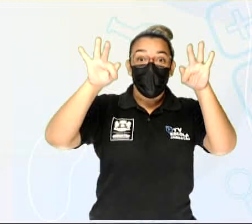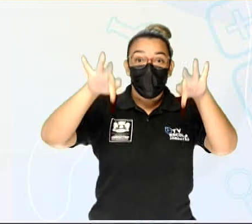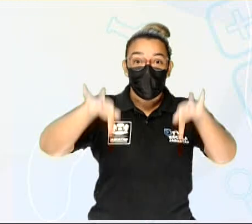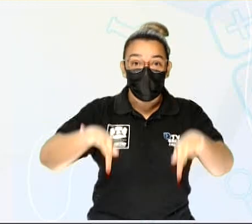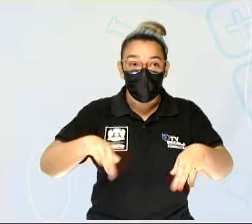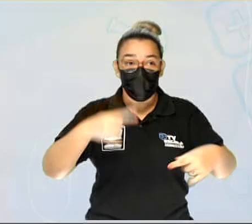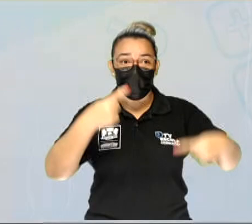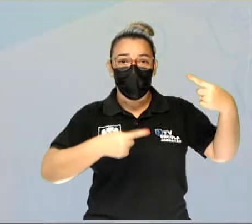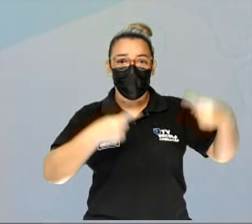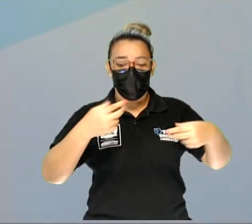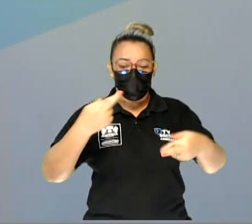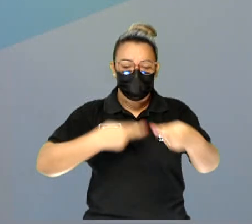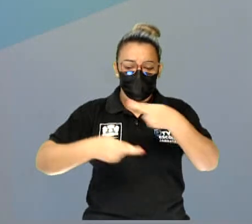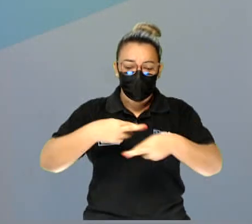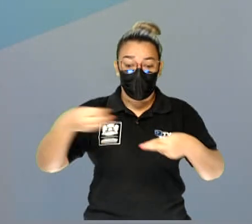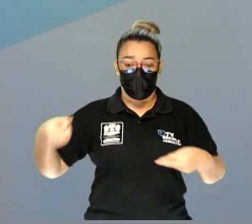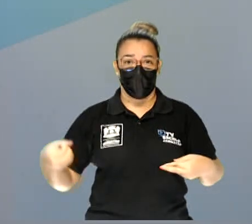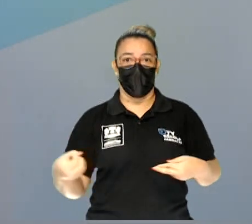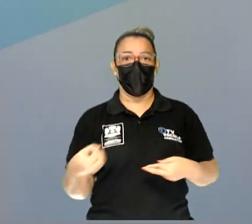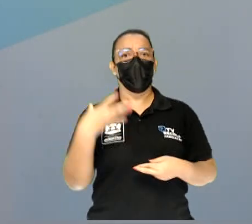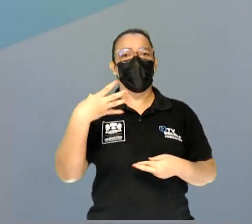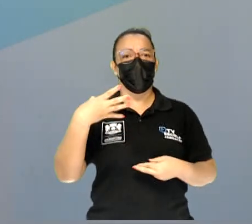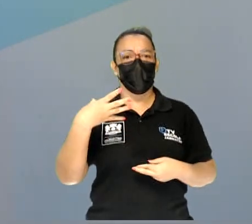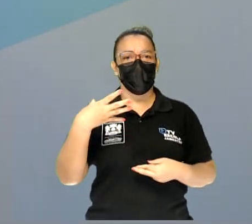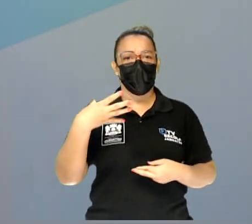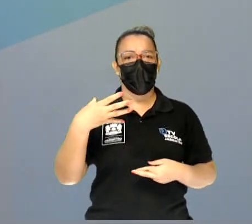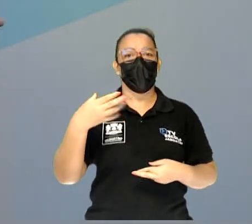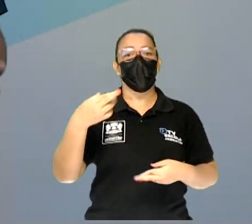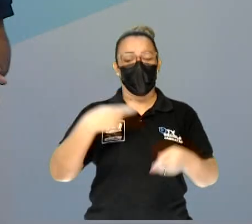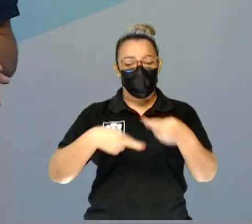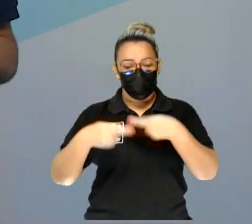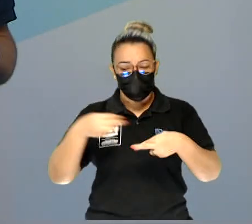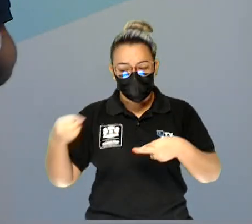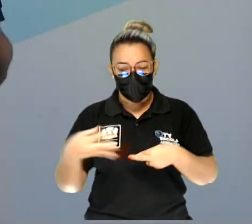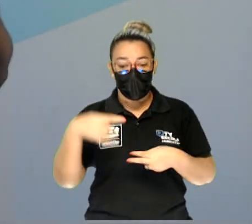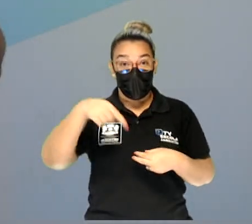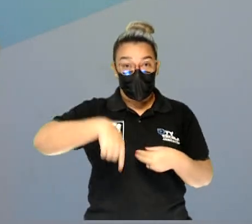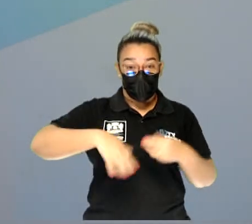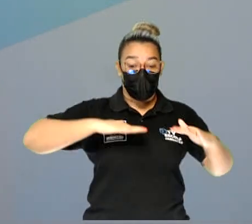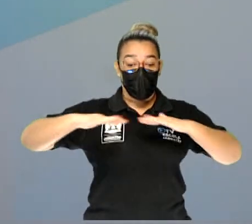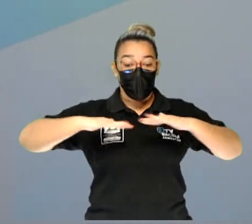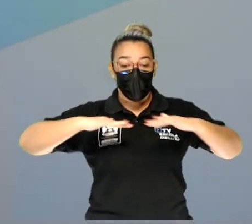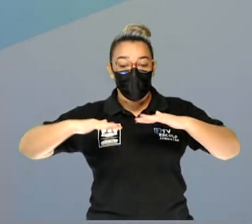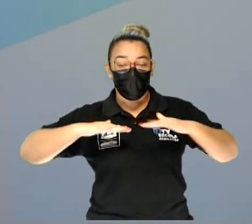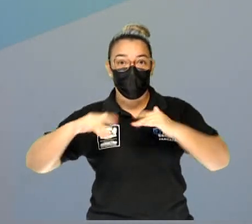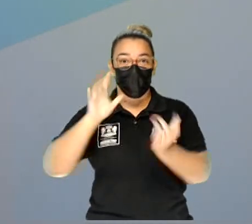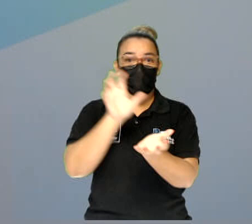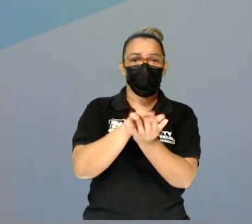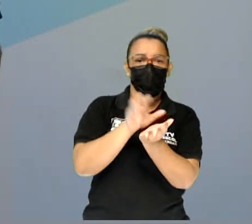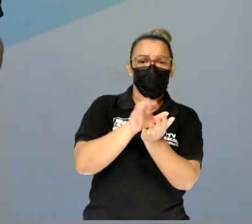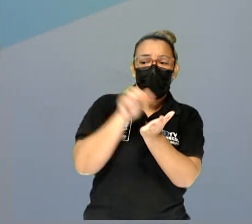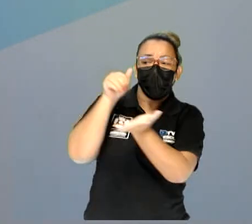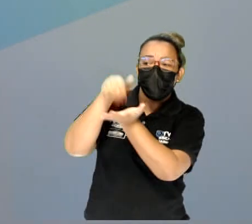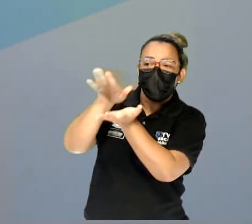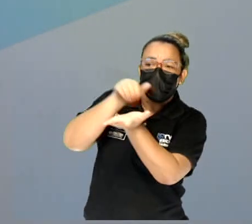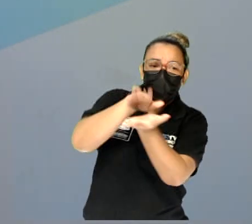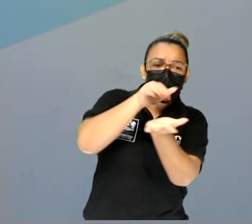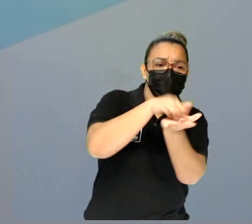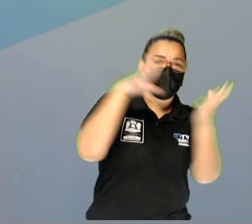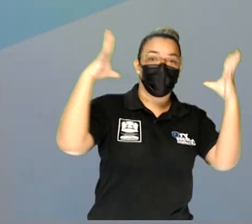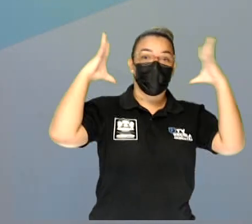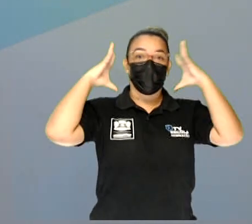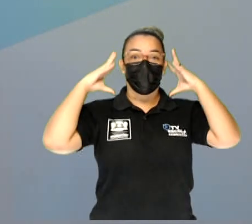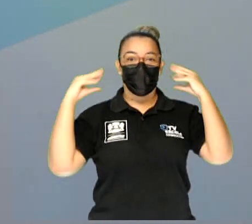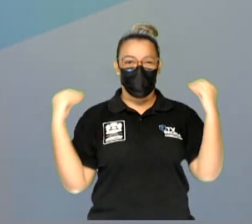uma insurreição pernambucana. A insurreição pernambucana foi o movimento dos pernambucanos para expulsar os holandeses daqui. Maurício